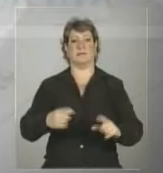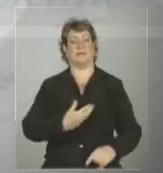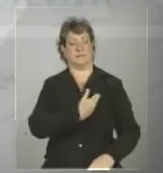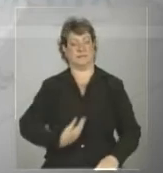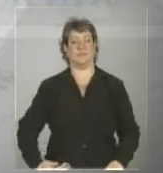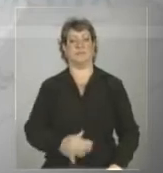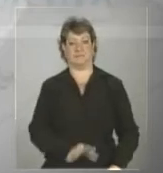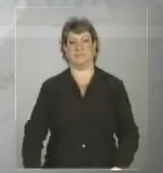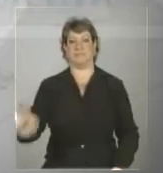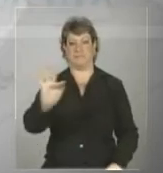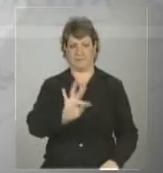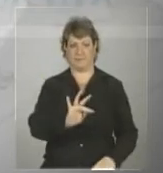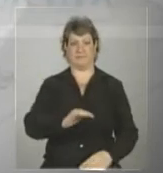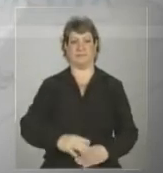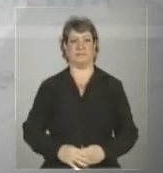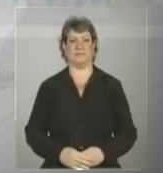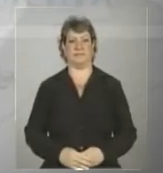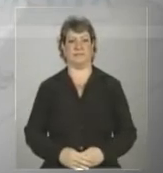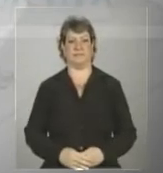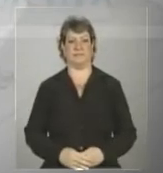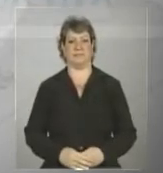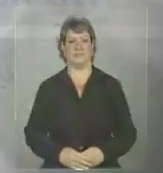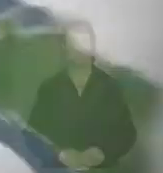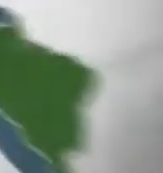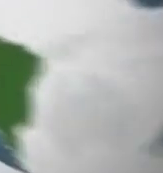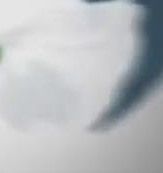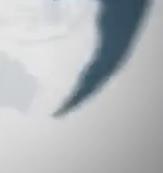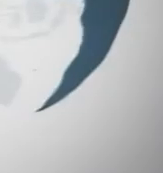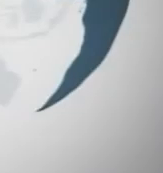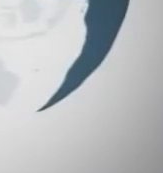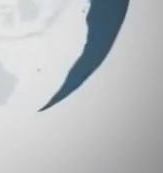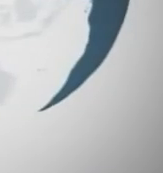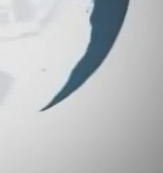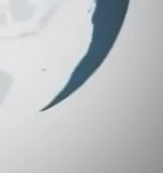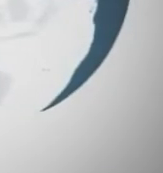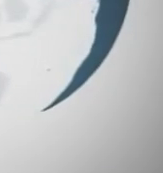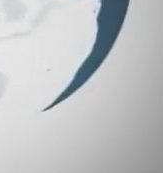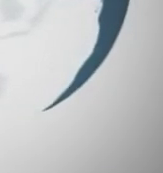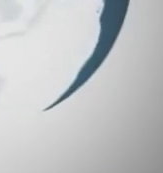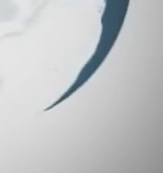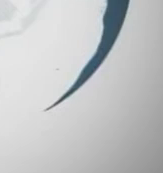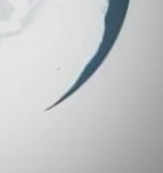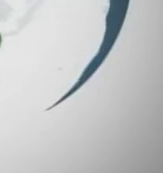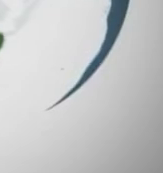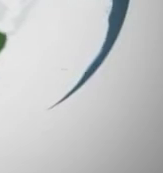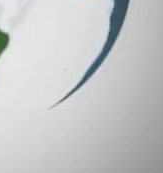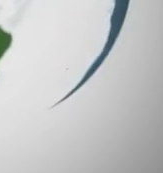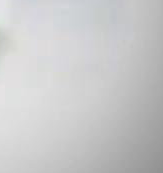NBR, a TV do Governo Federal.